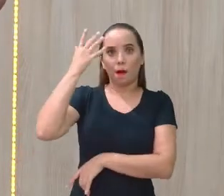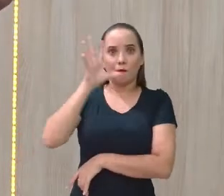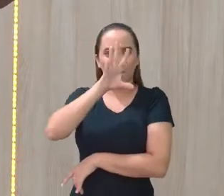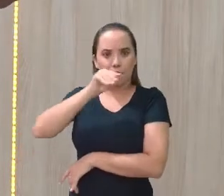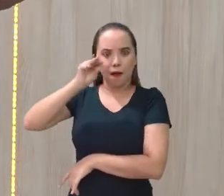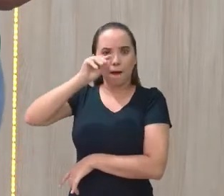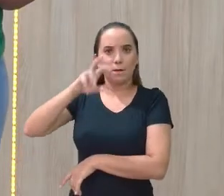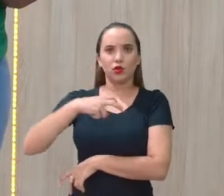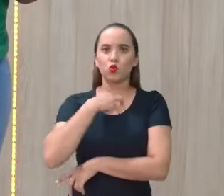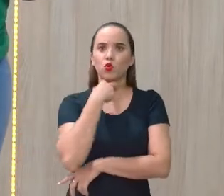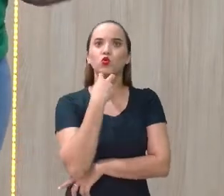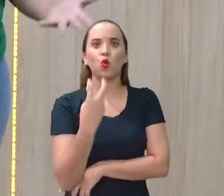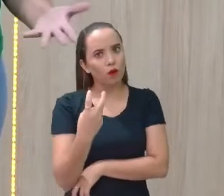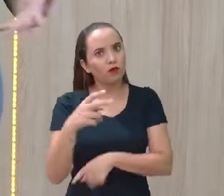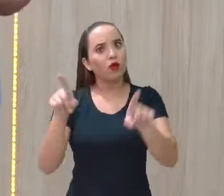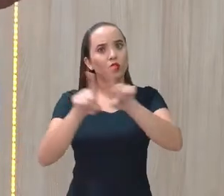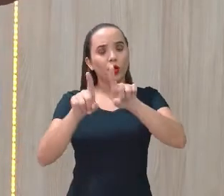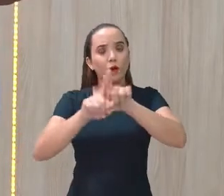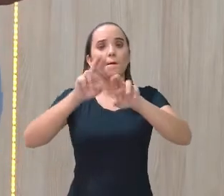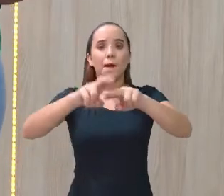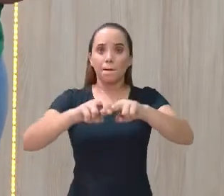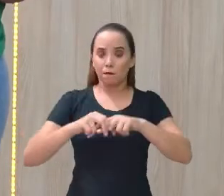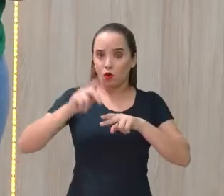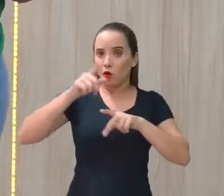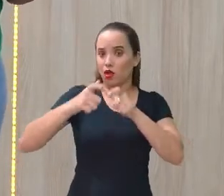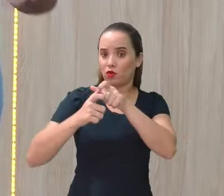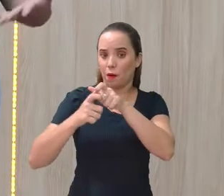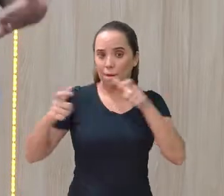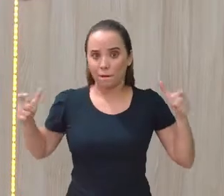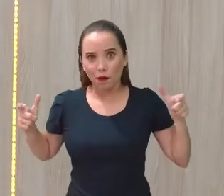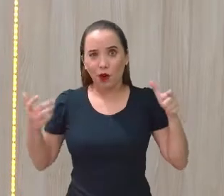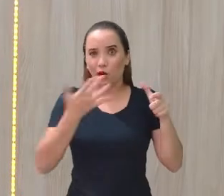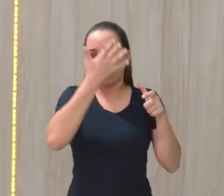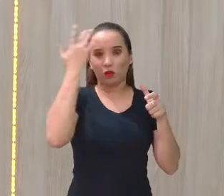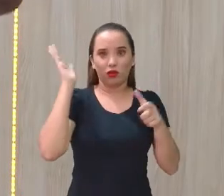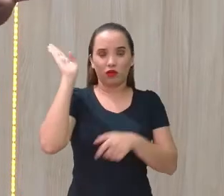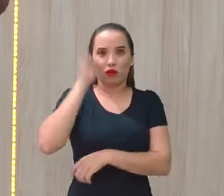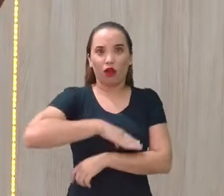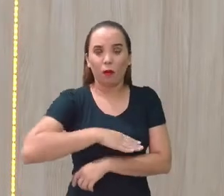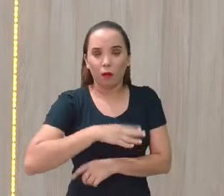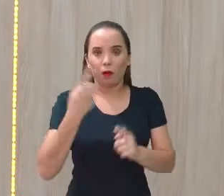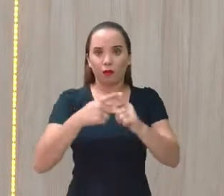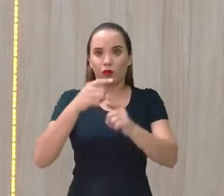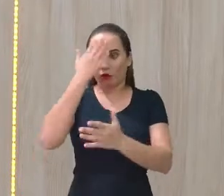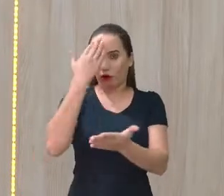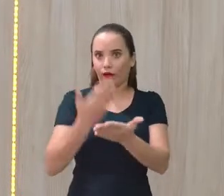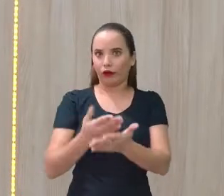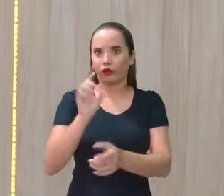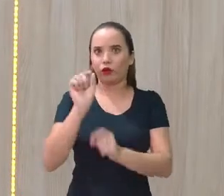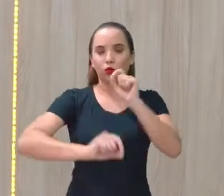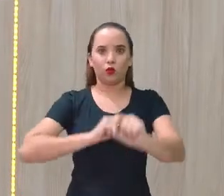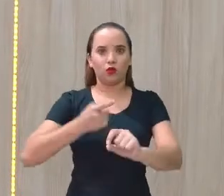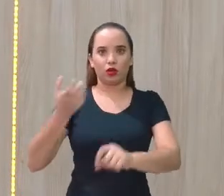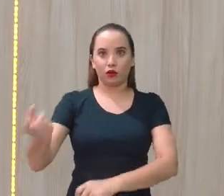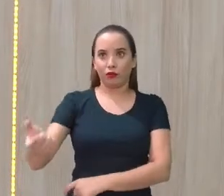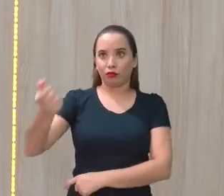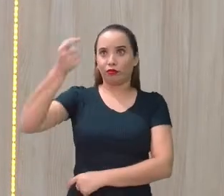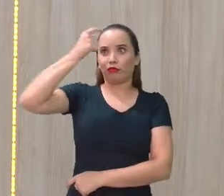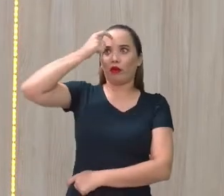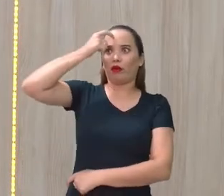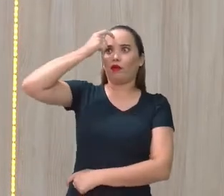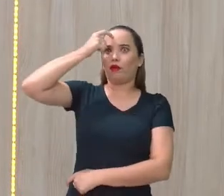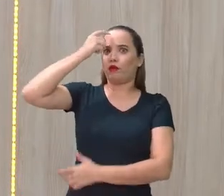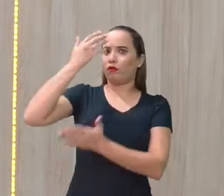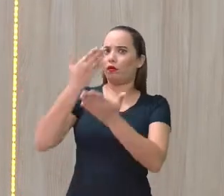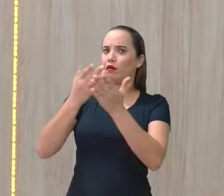isso que muita gente se dá mal, porque acha que ler um texto, decorar um texto, não é, estudantes?